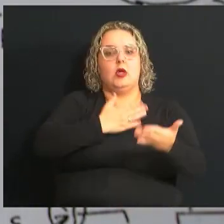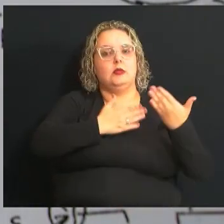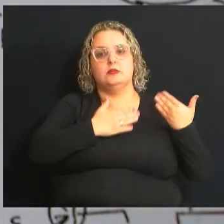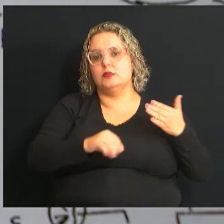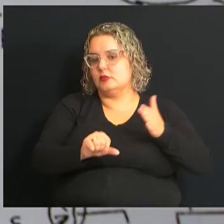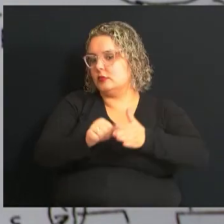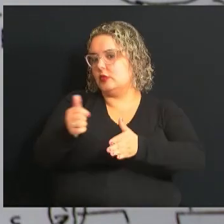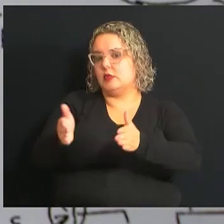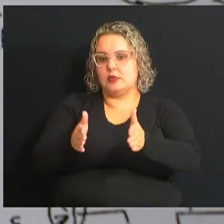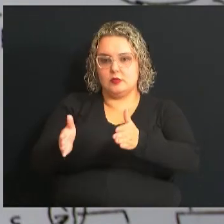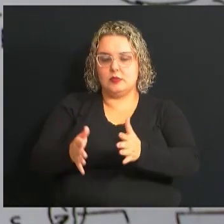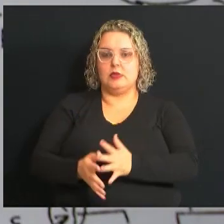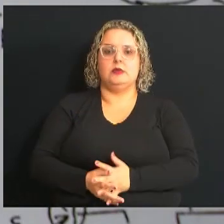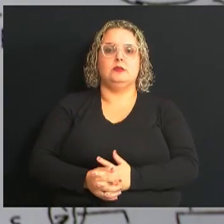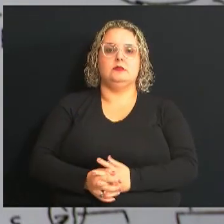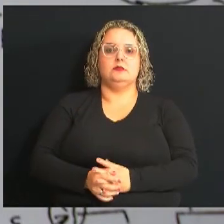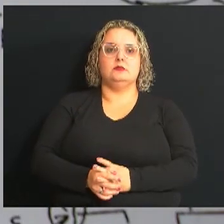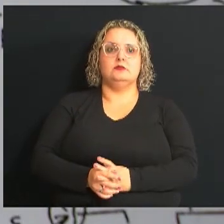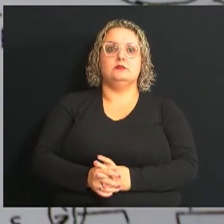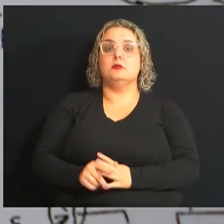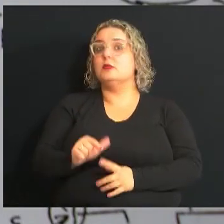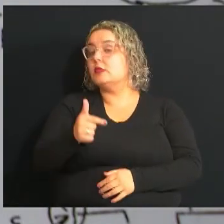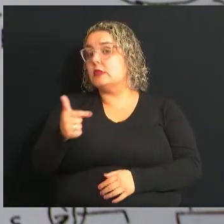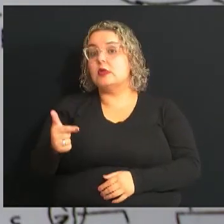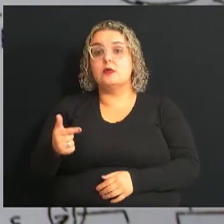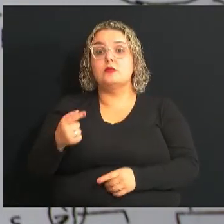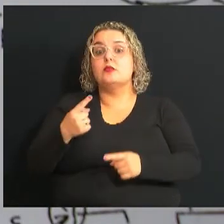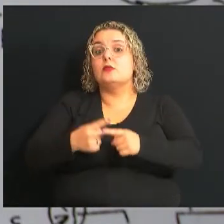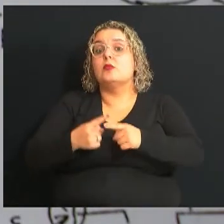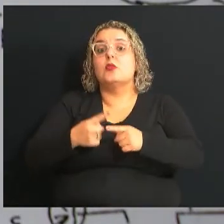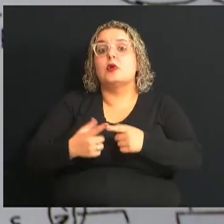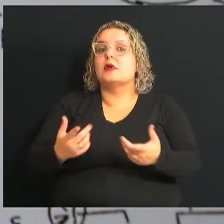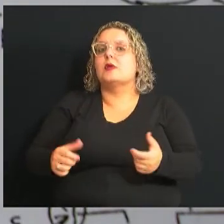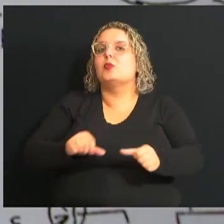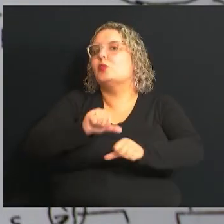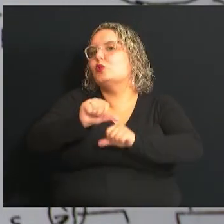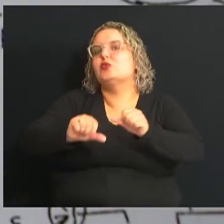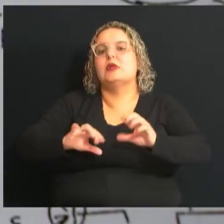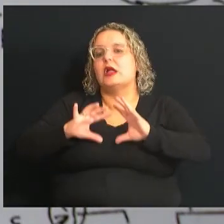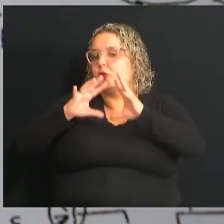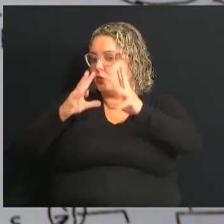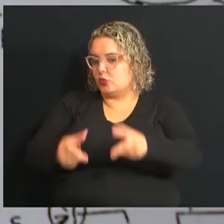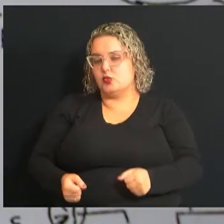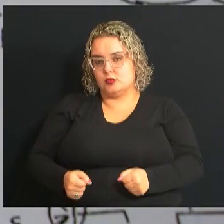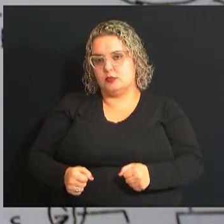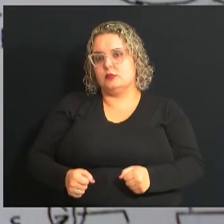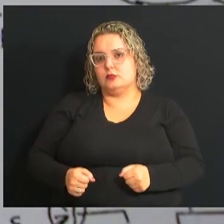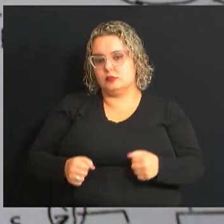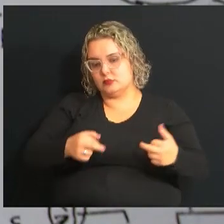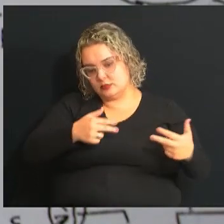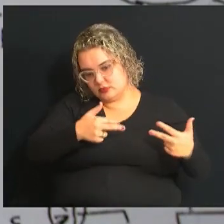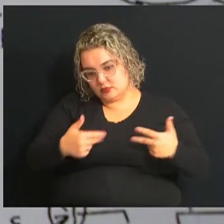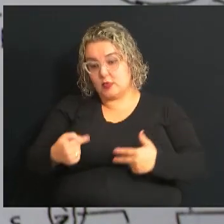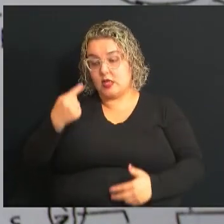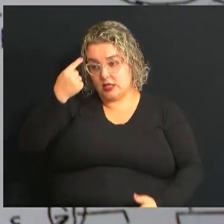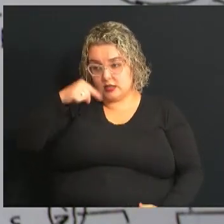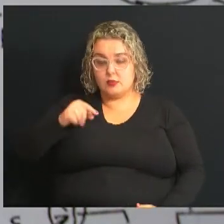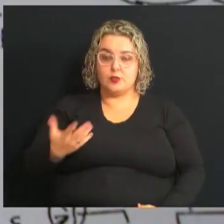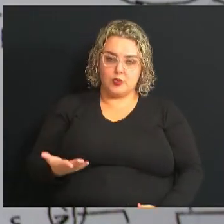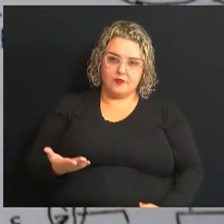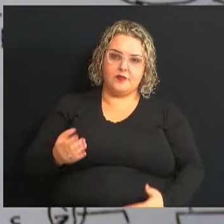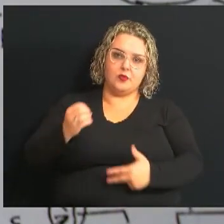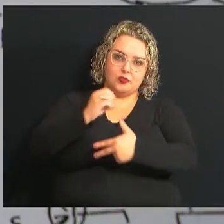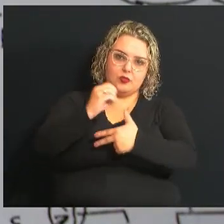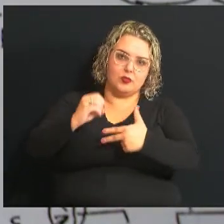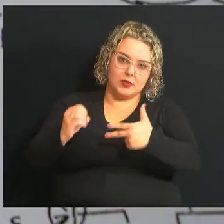momento. Então, não há por que mudar radicalmente. Então, segue muito esse perfil do Enem. Então,